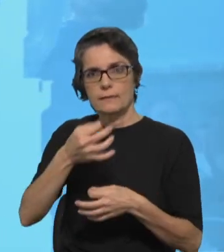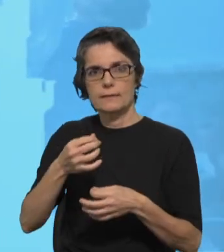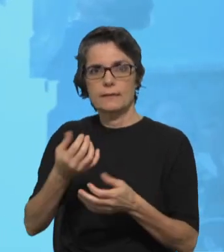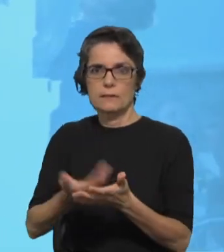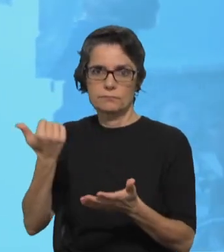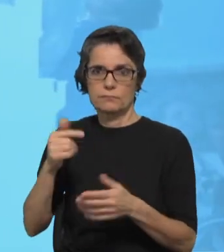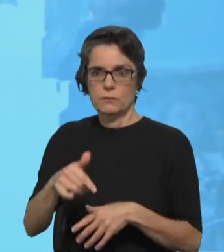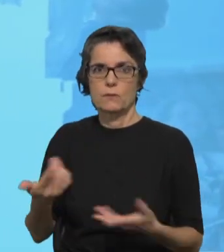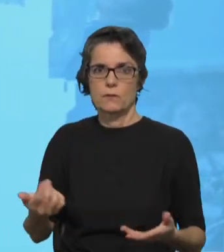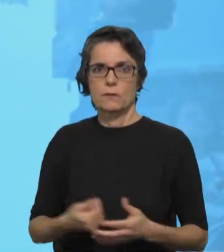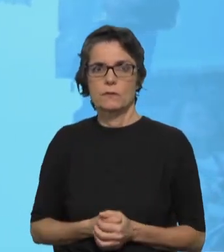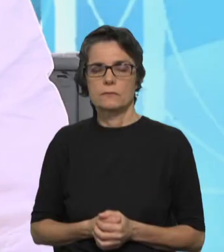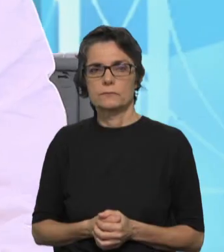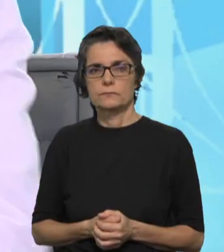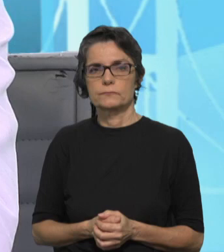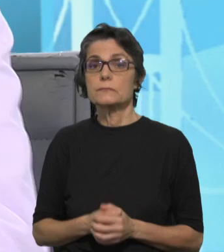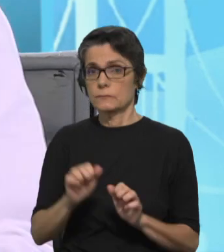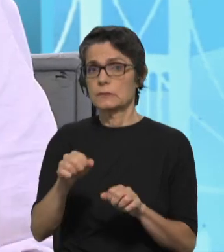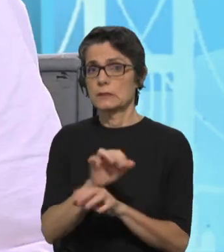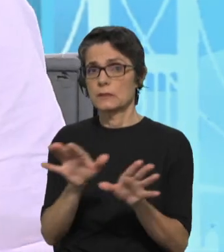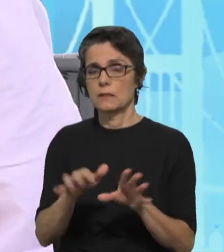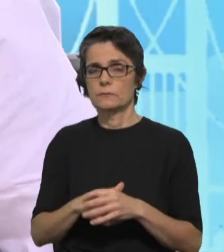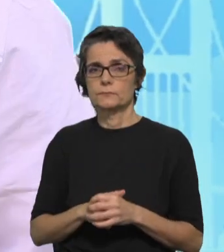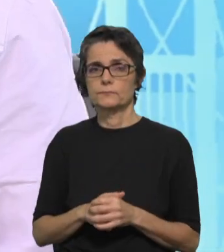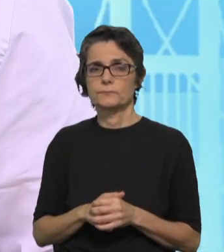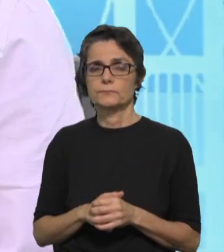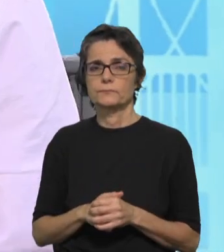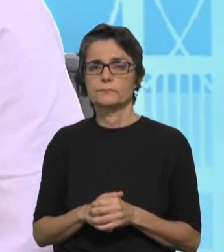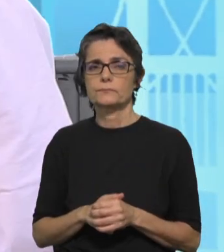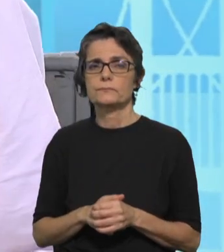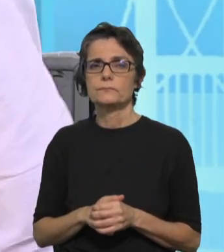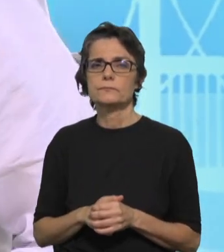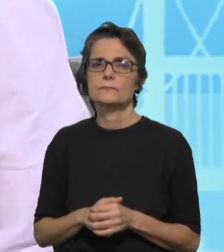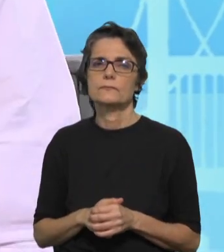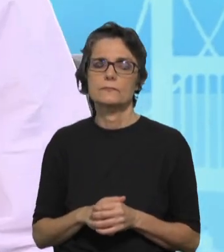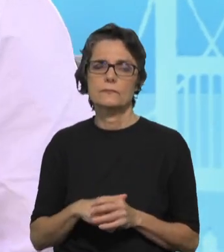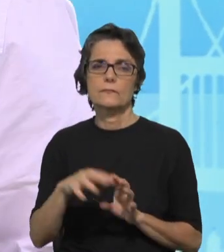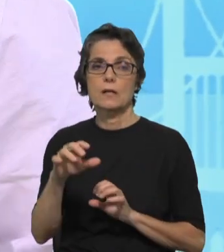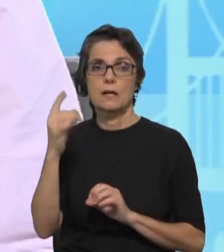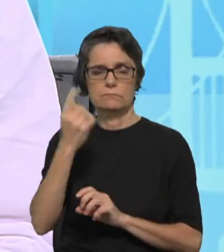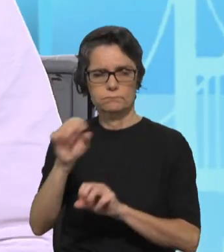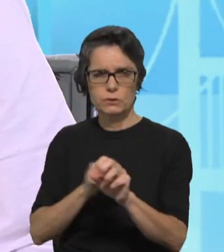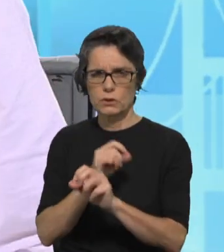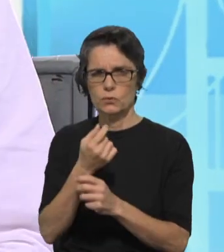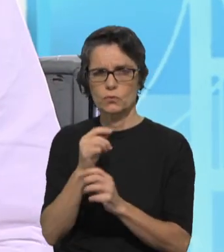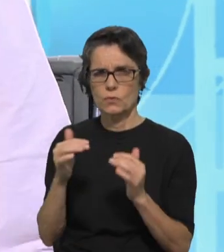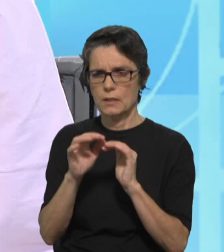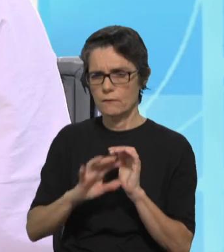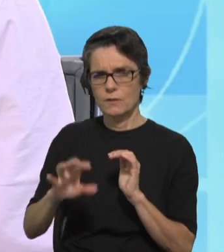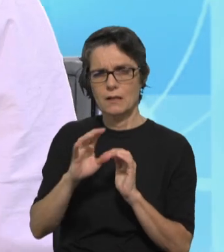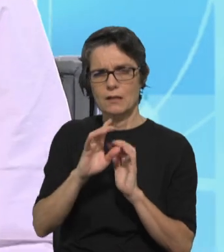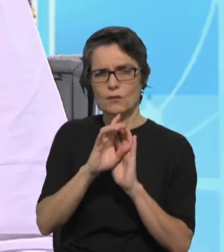de hoje, não é? Sim, sem dúvida. Há aqui há diferentes ditaduras no mundo hoje, há diferentes formas de oprimir,